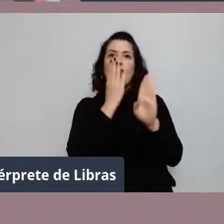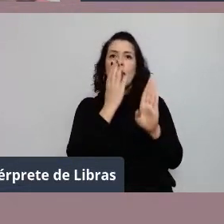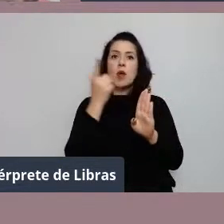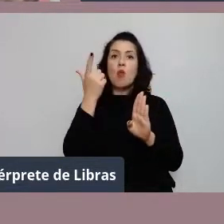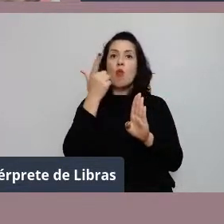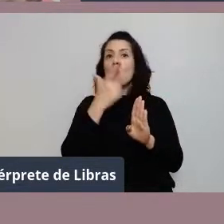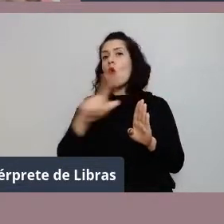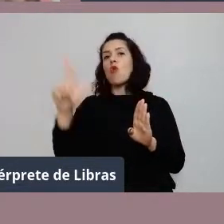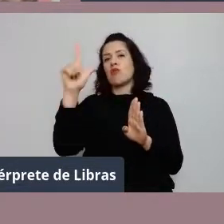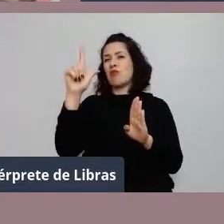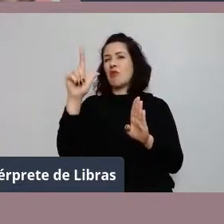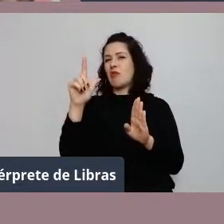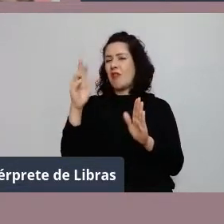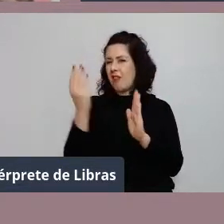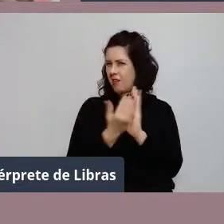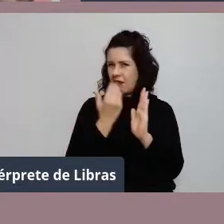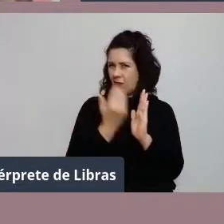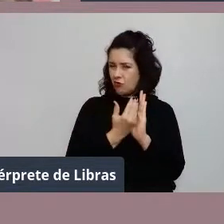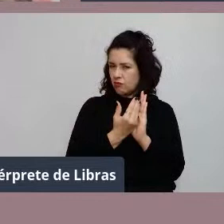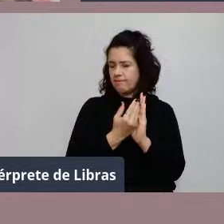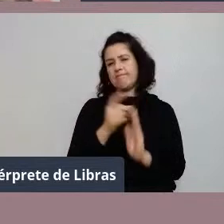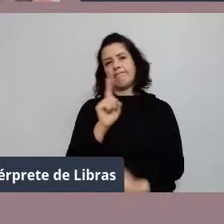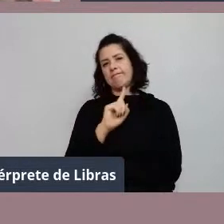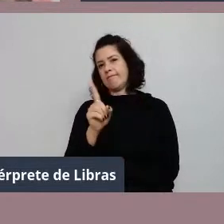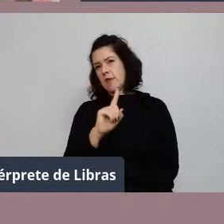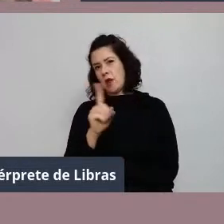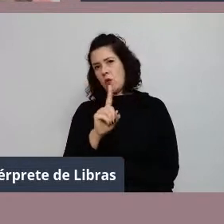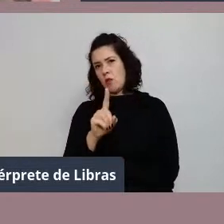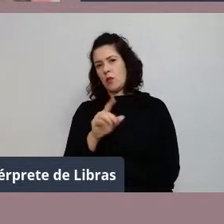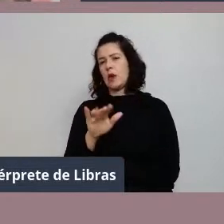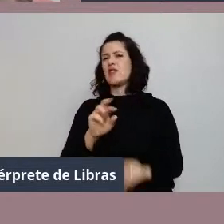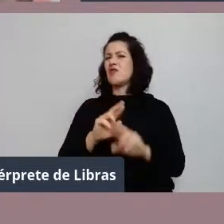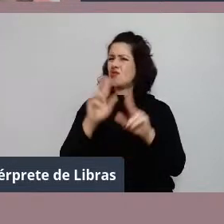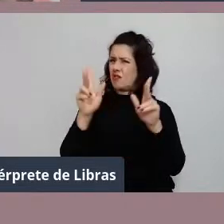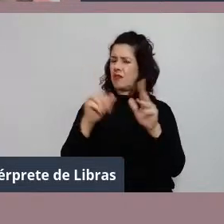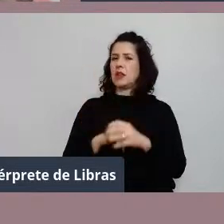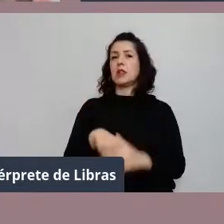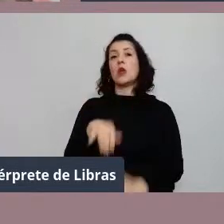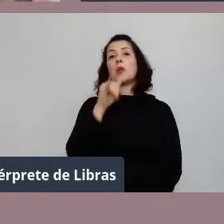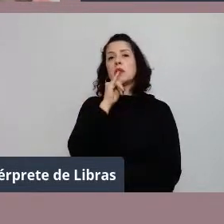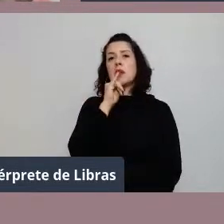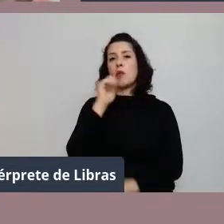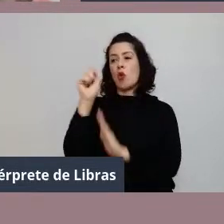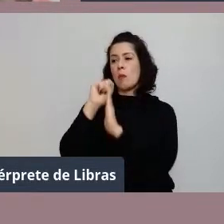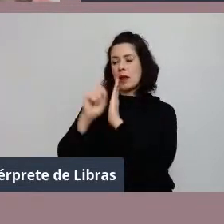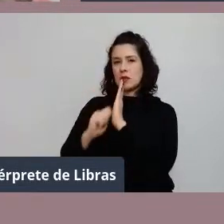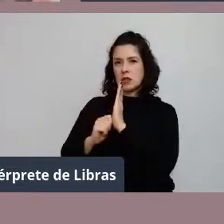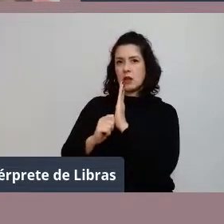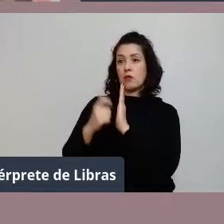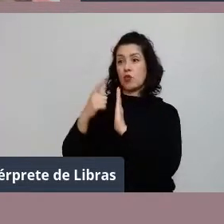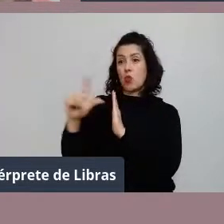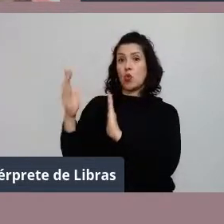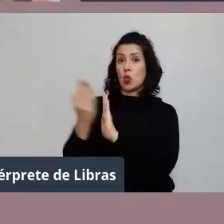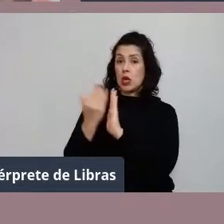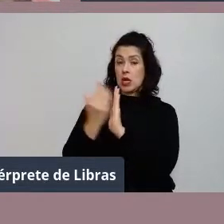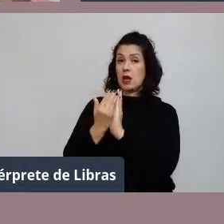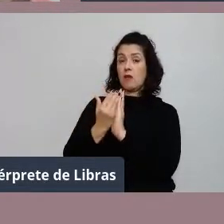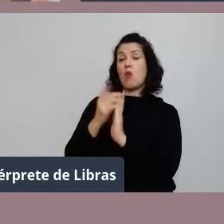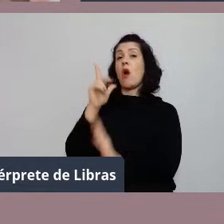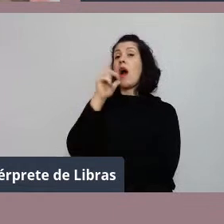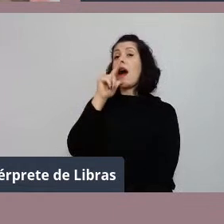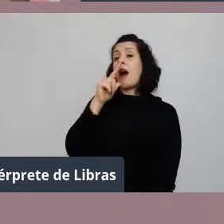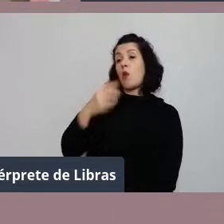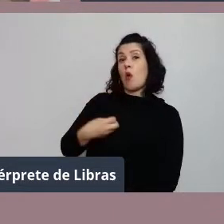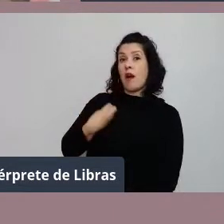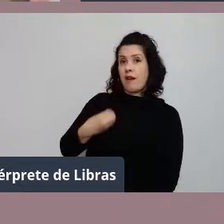diferente, por exemplo, dos manuscritos do Água Viva, né? Que tem muitas diferenças, né? O que